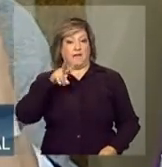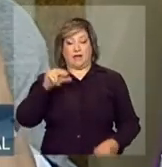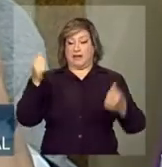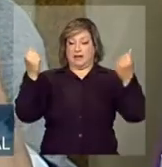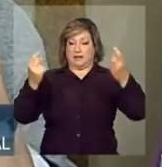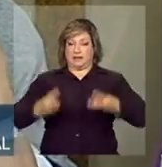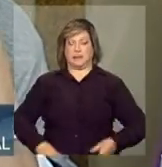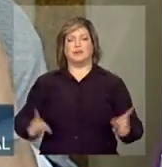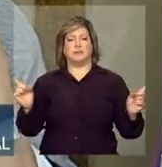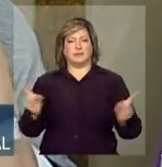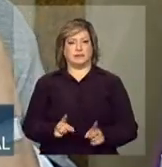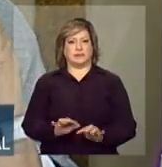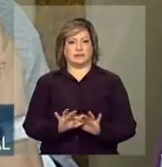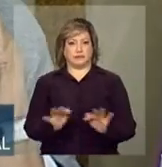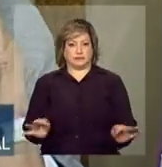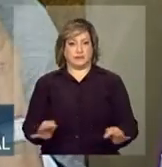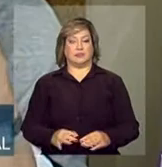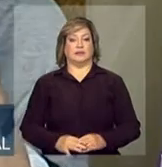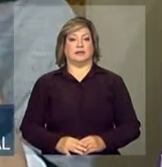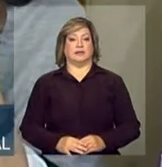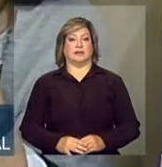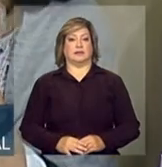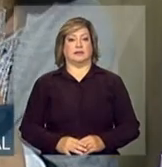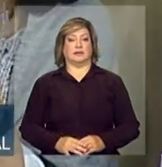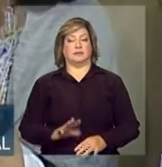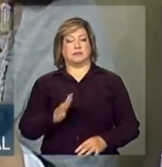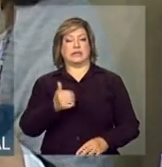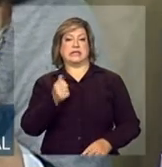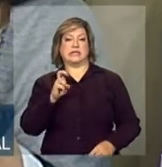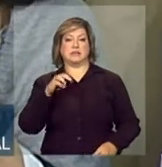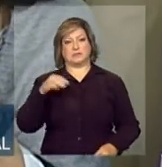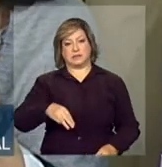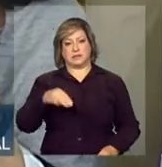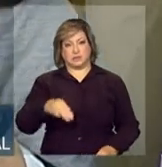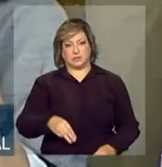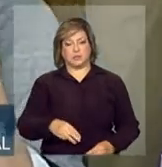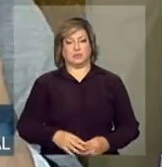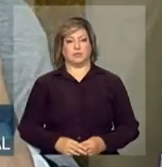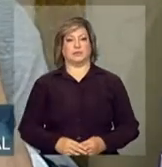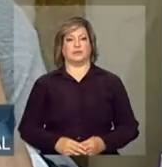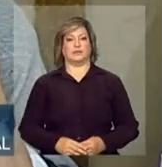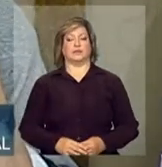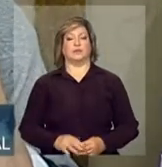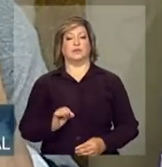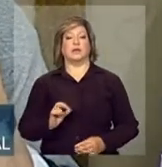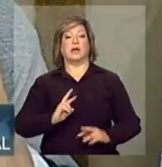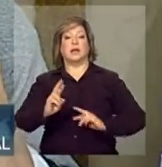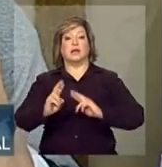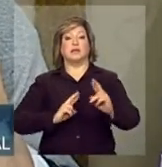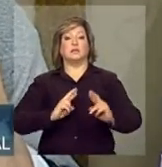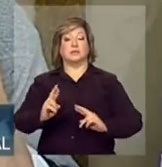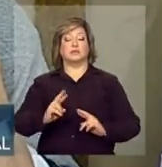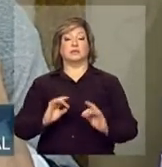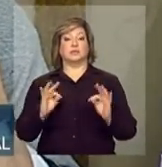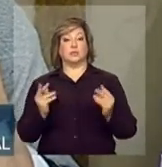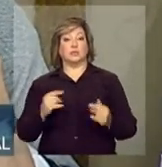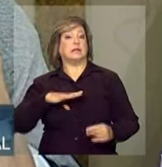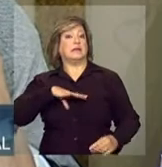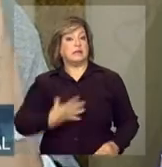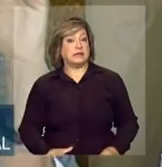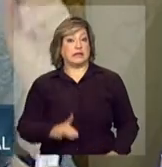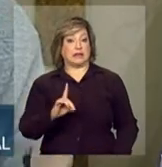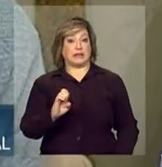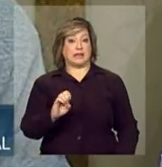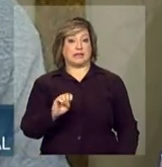muita brevidade, estou prevendo 15 minutos, viu, Marília? Os resultados e